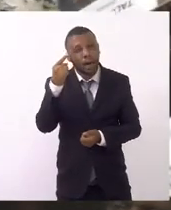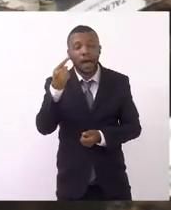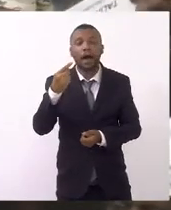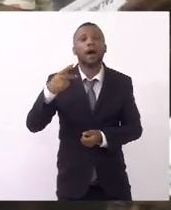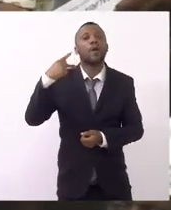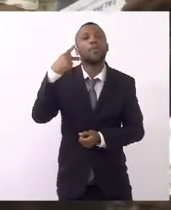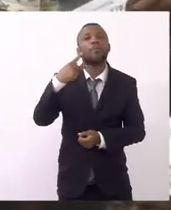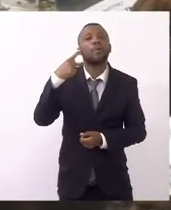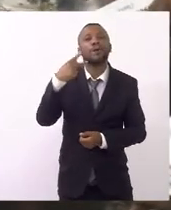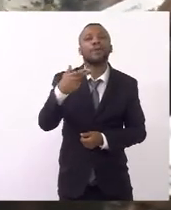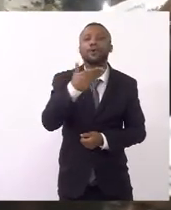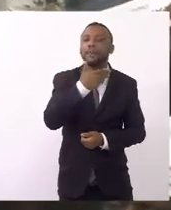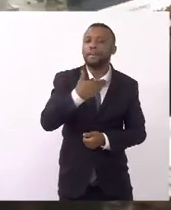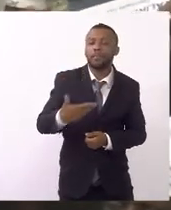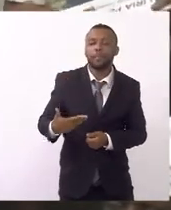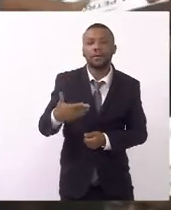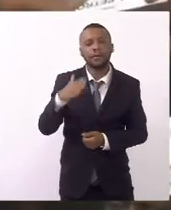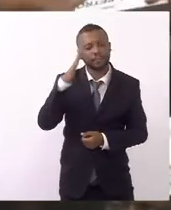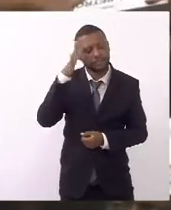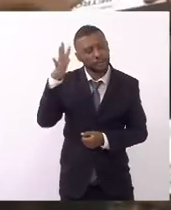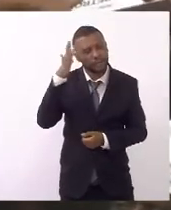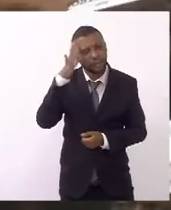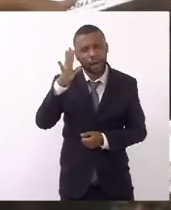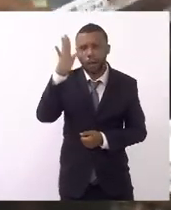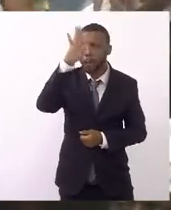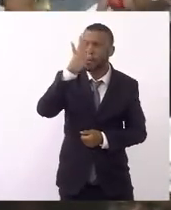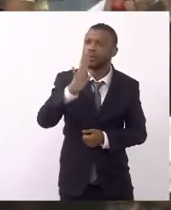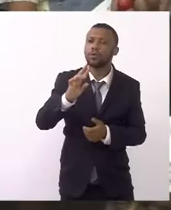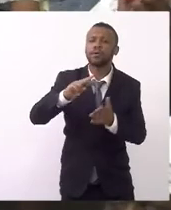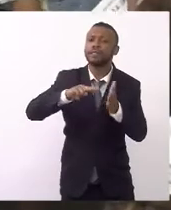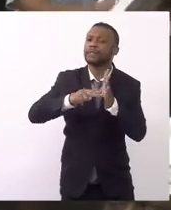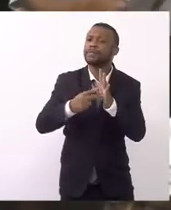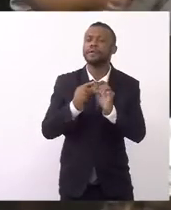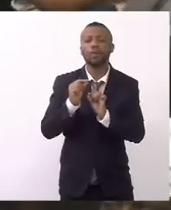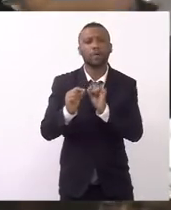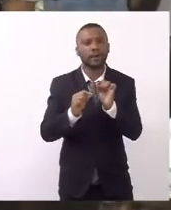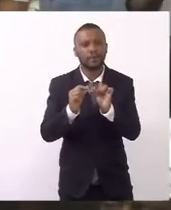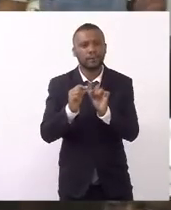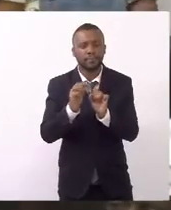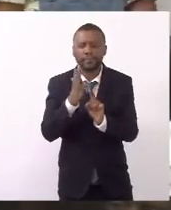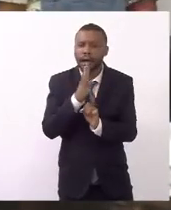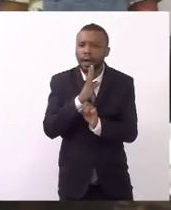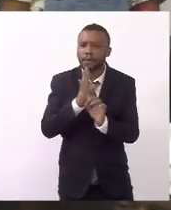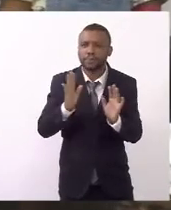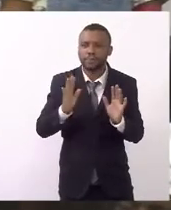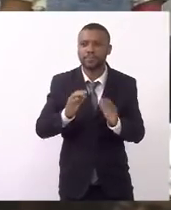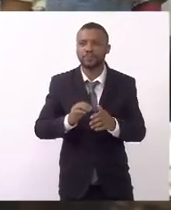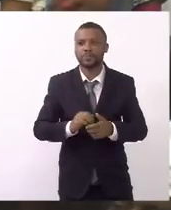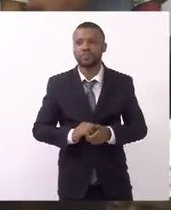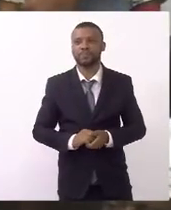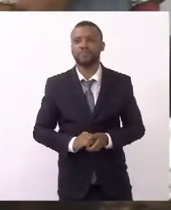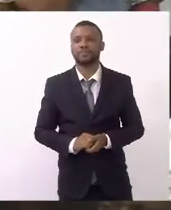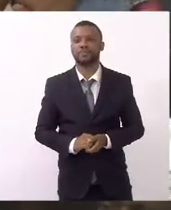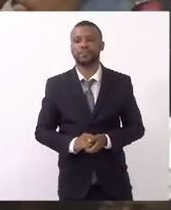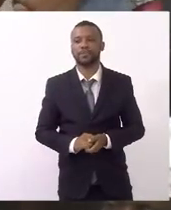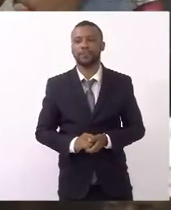país pensar o que é o nosso país era rapidinho gente dá dá para